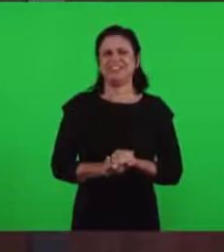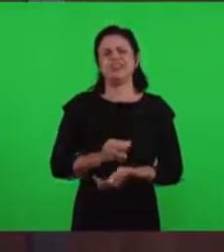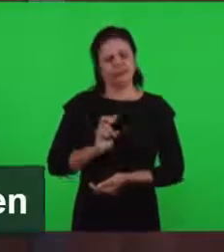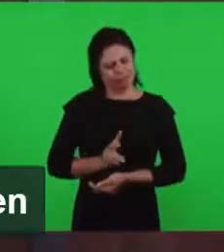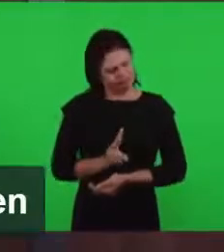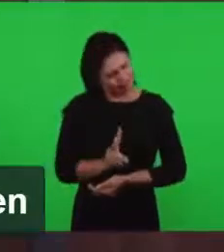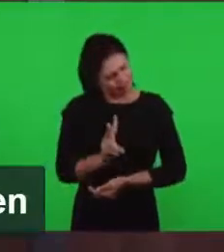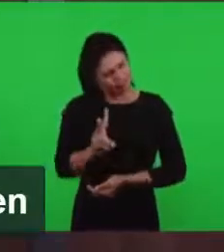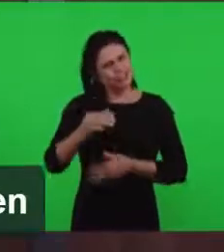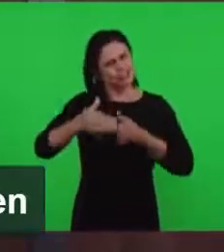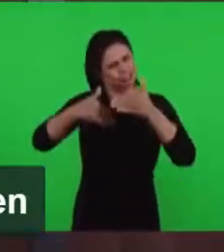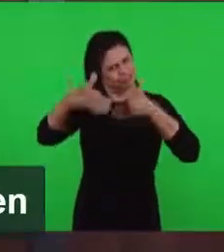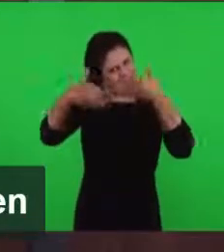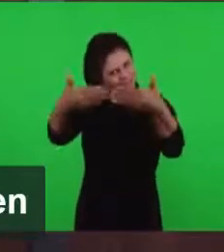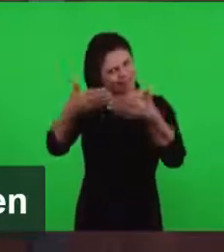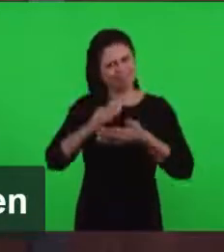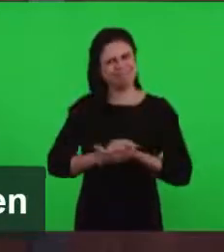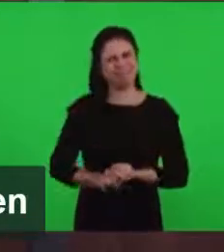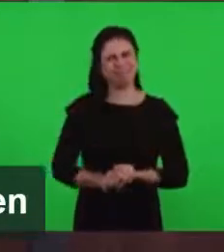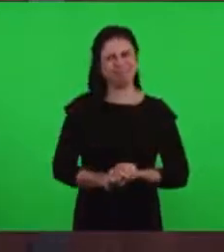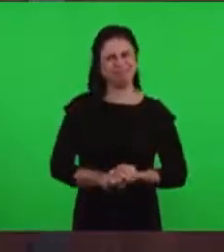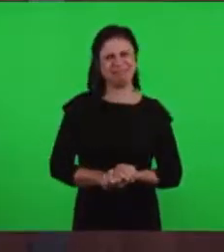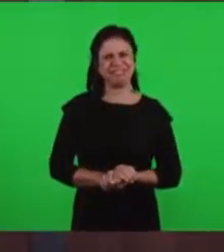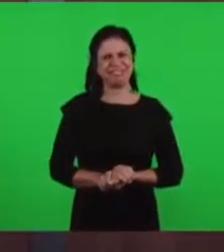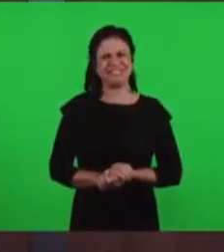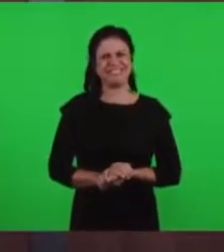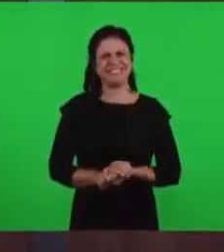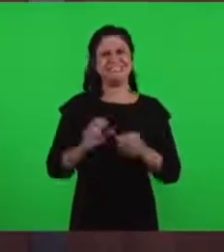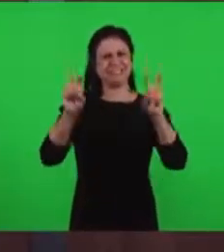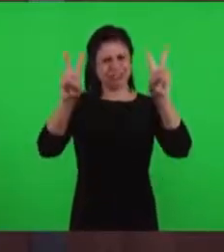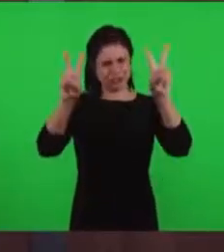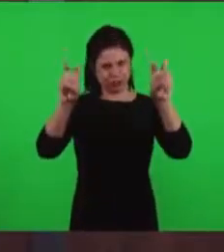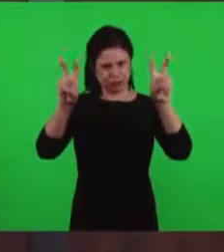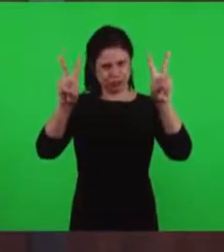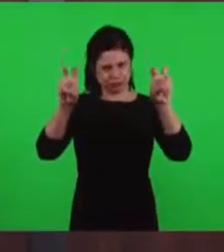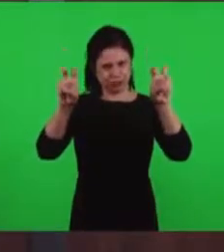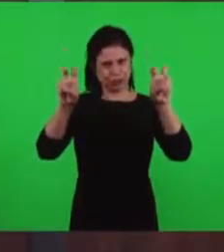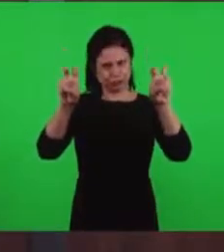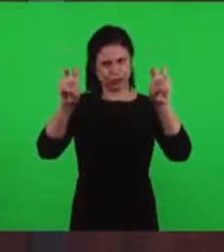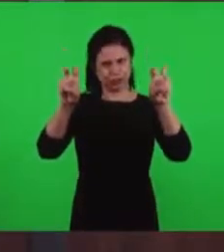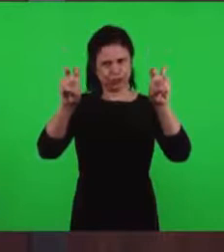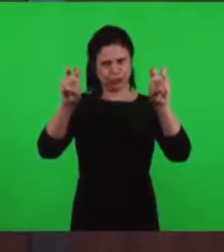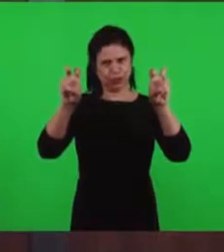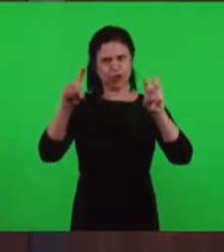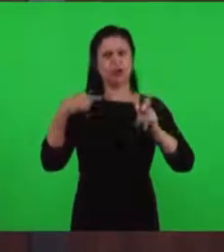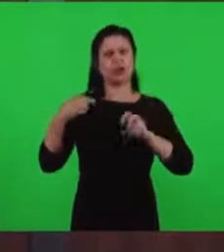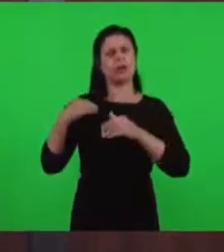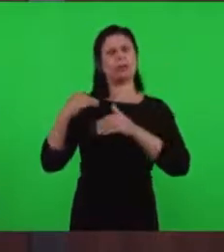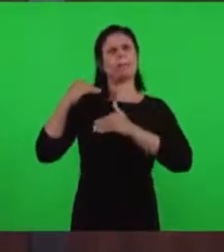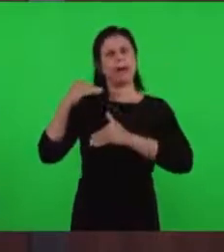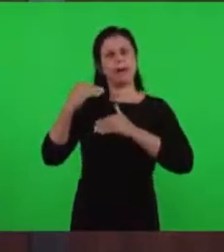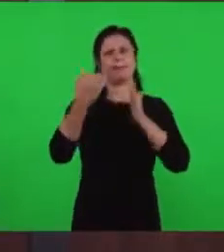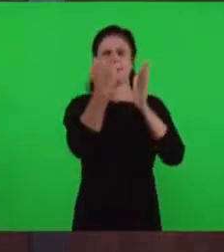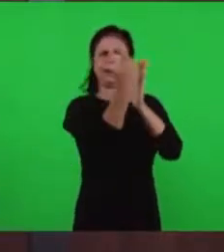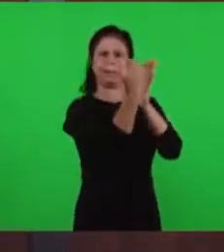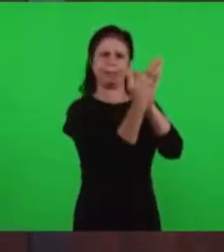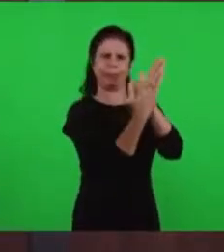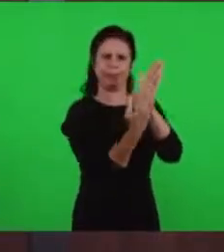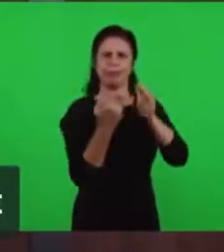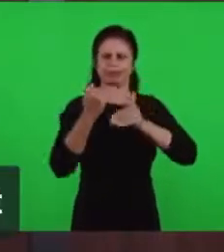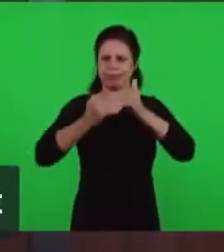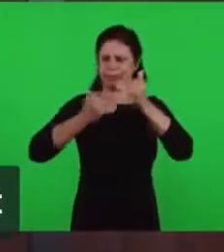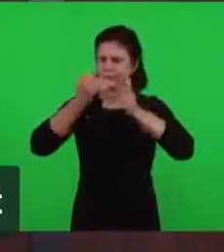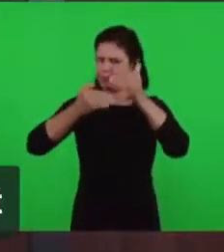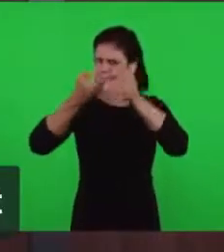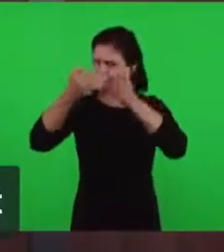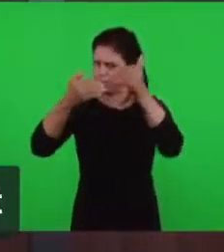damos agora sequência como temos dito para os irmãos o nosso assunto é um assunto que ele está tendo seqüência o livro de apocalipse ele